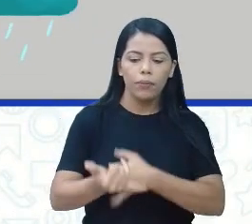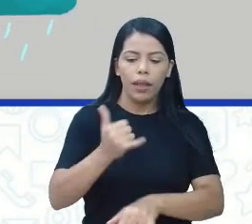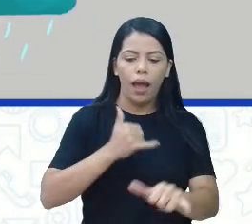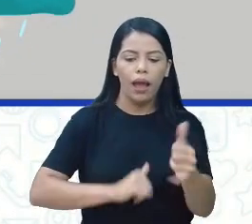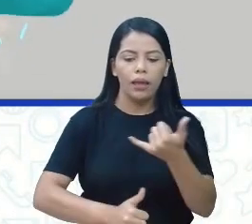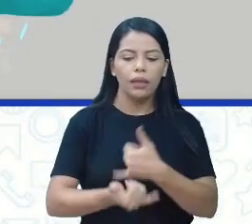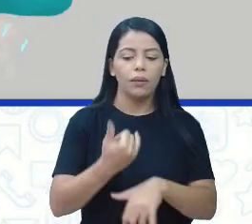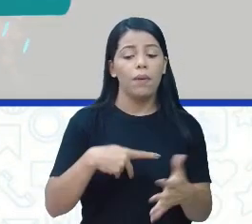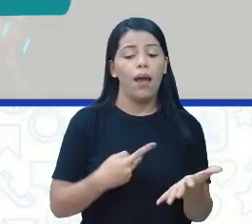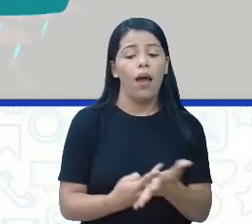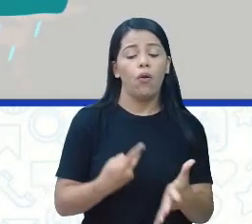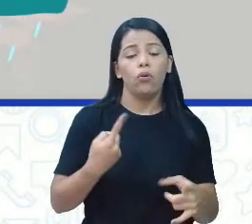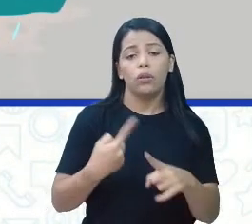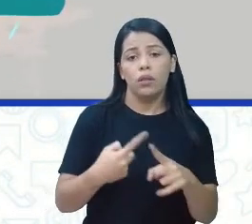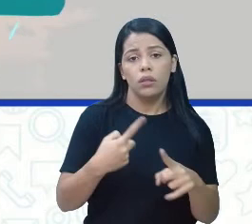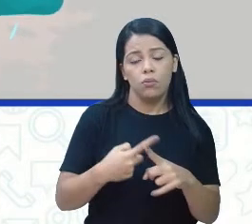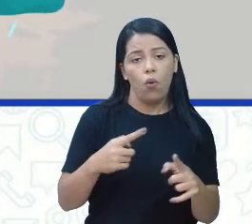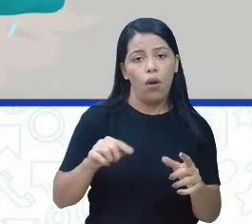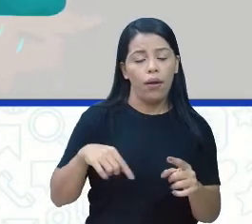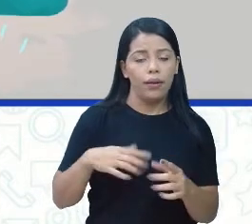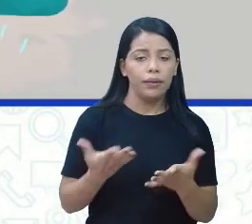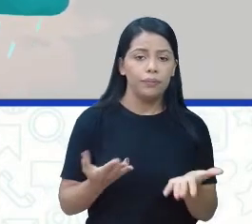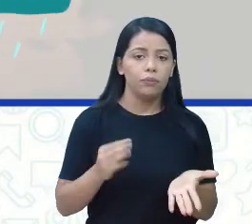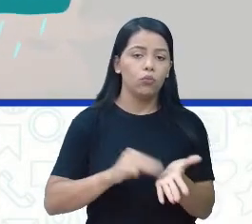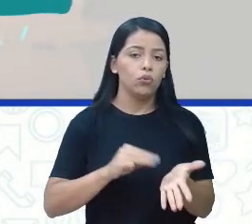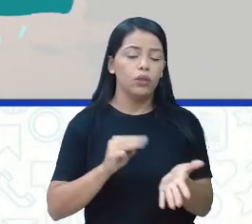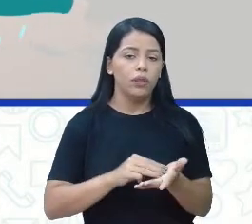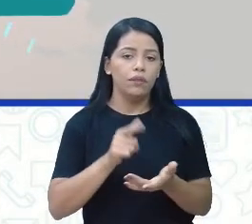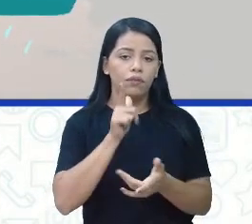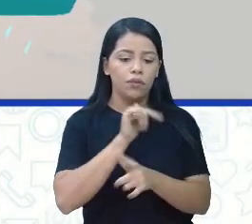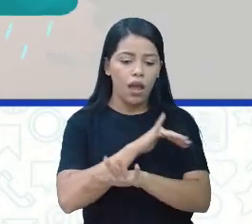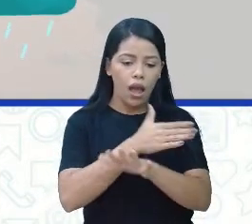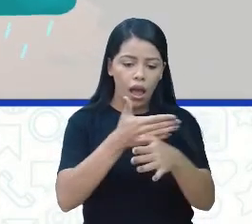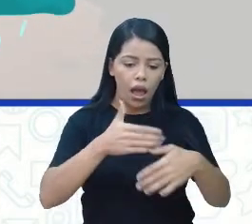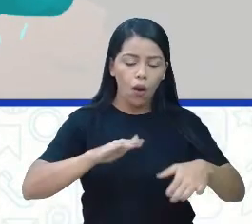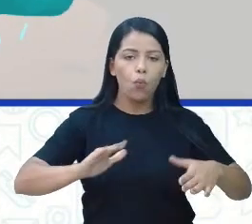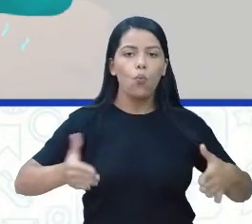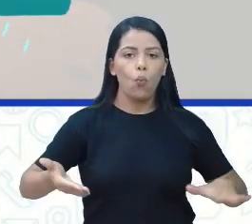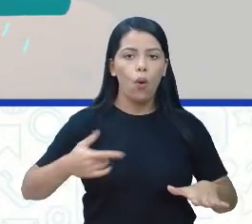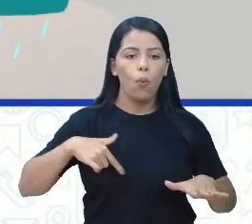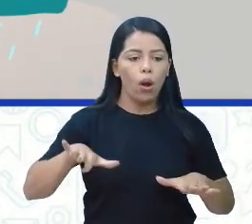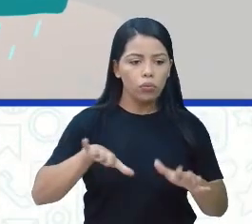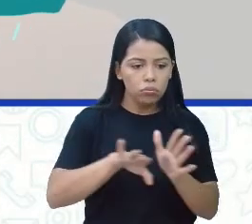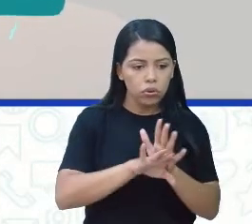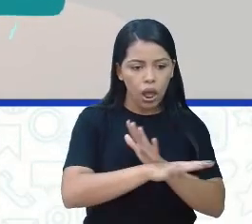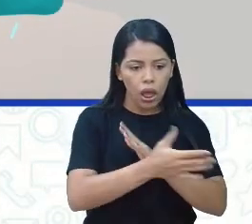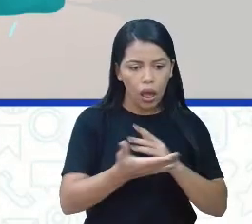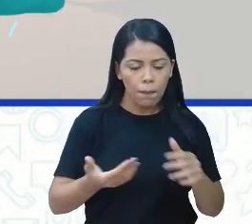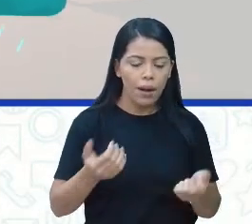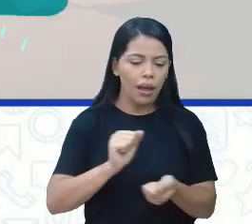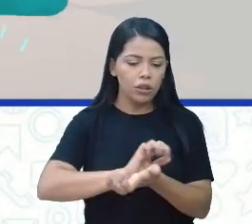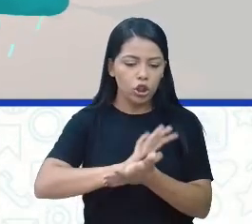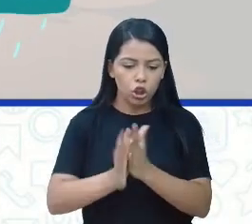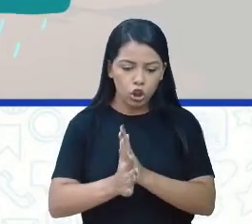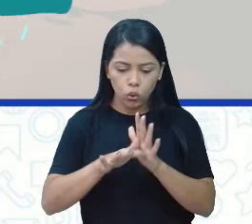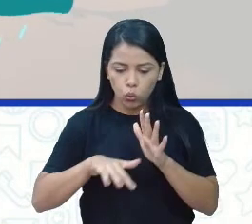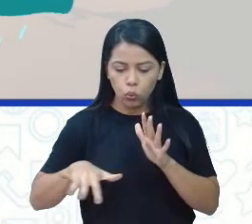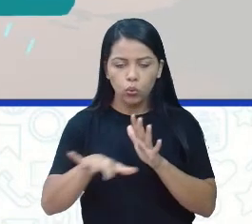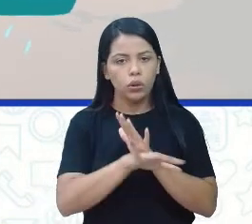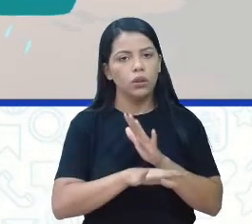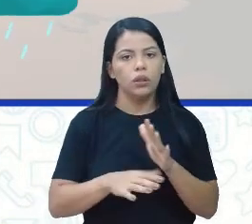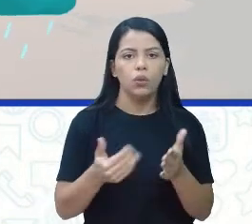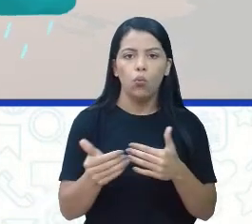das águas e de umidade sobre a superfície, ocasionando a destruição da base